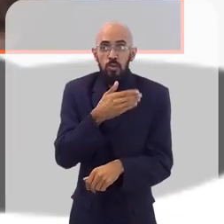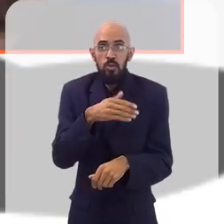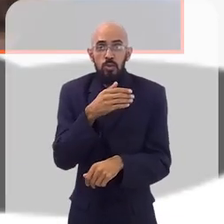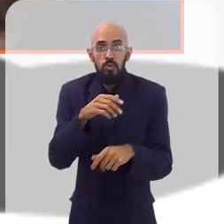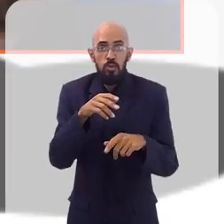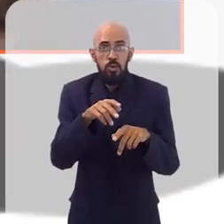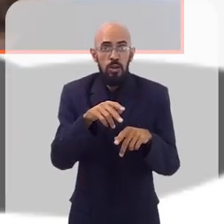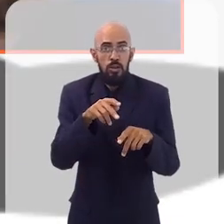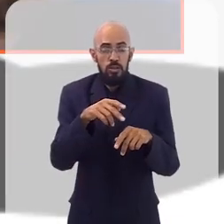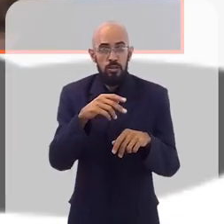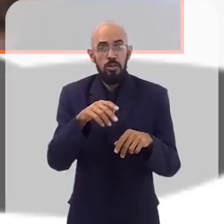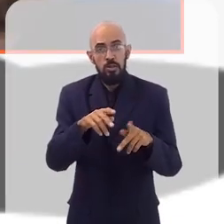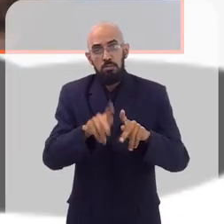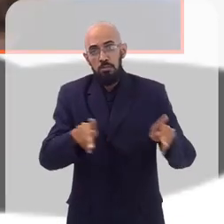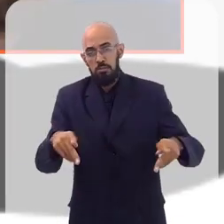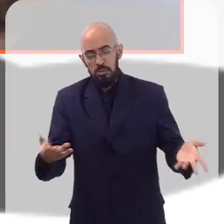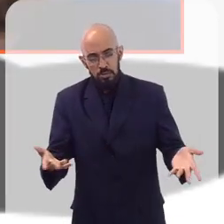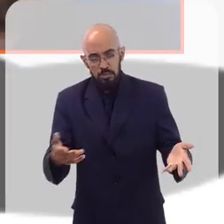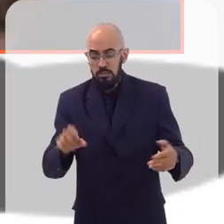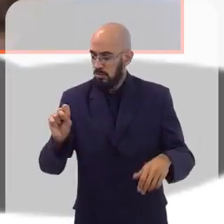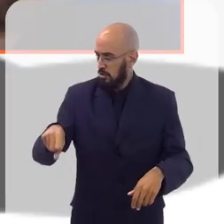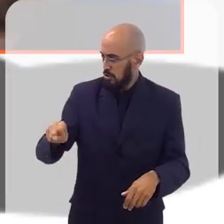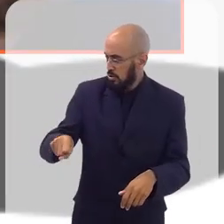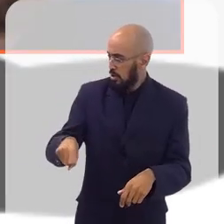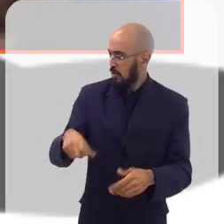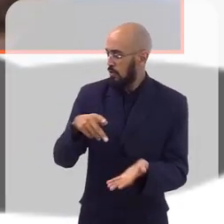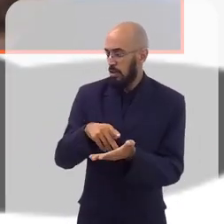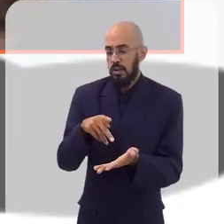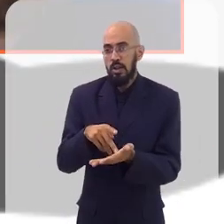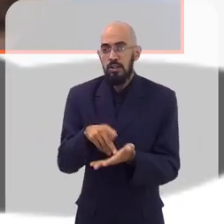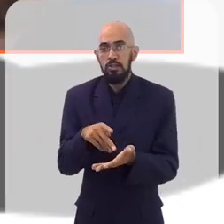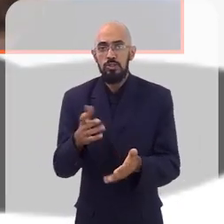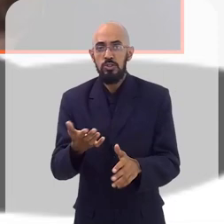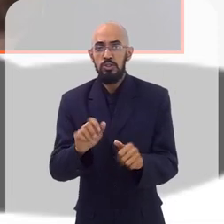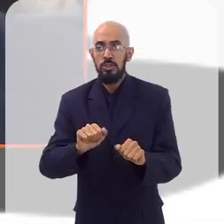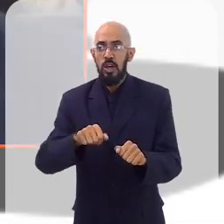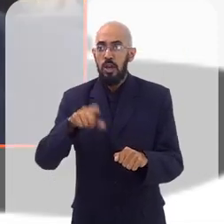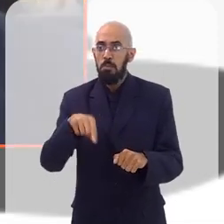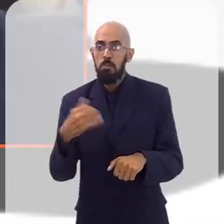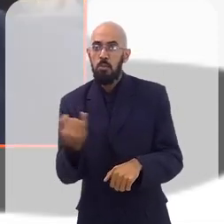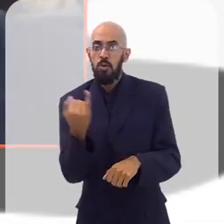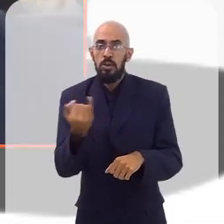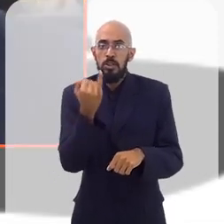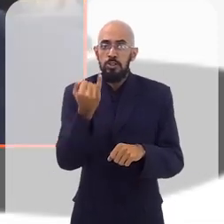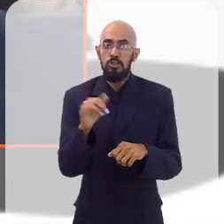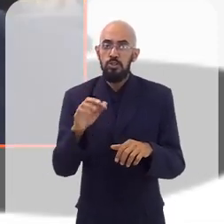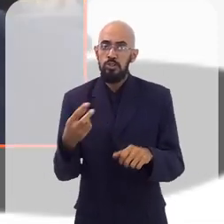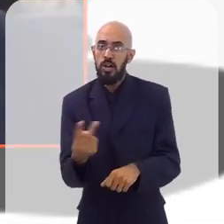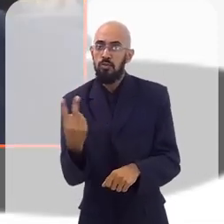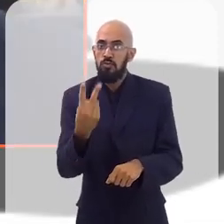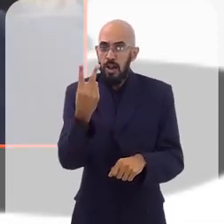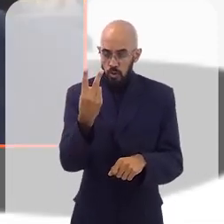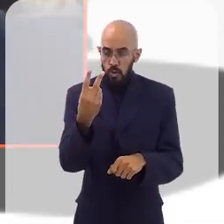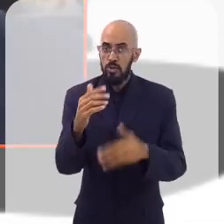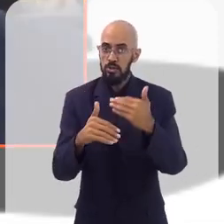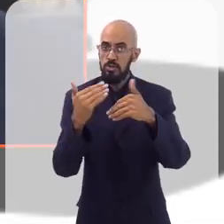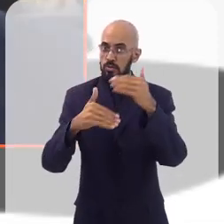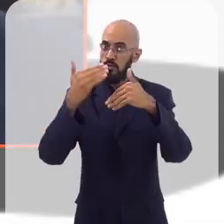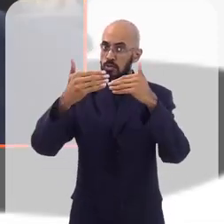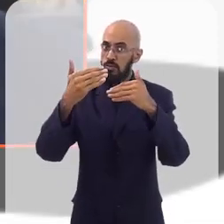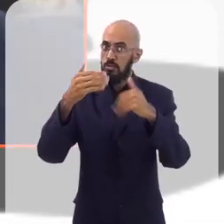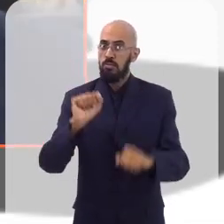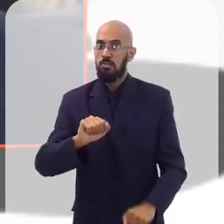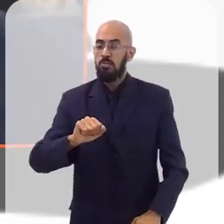tão exclusivo e pessoas que em geral não tem tanta atenção assim do público é isso aí é importante